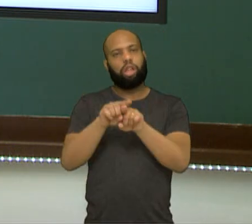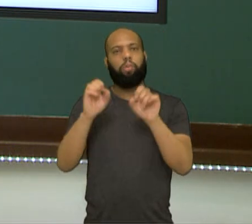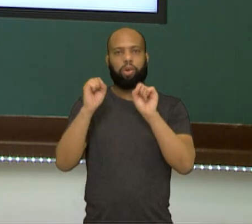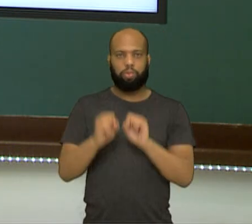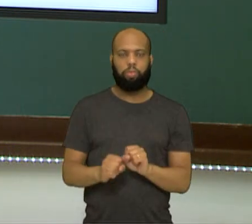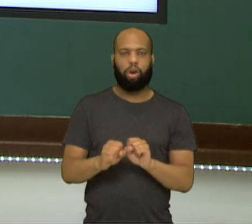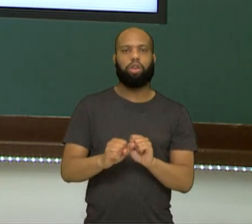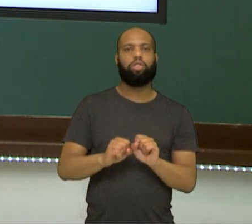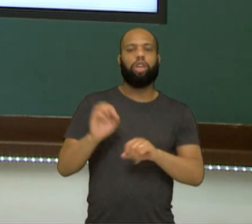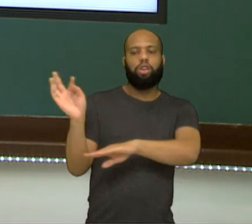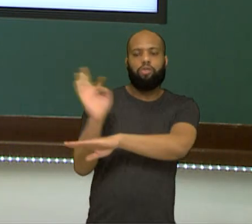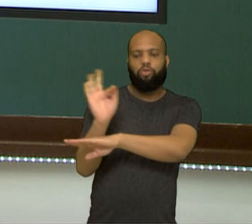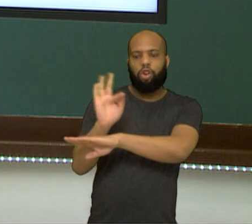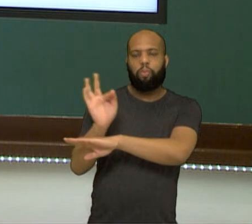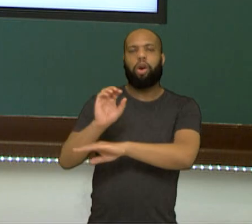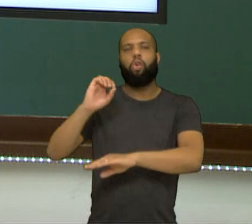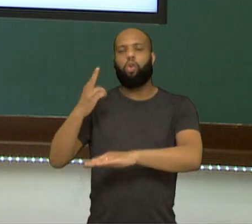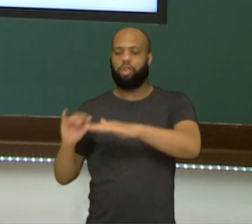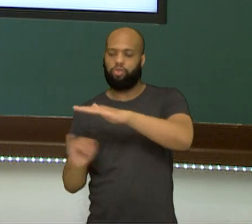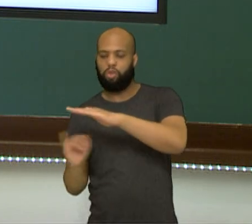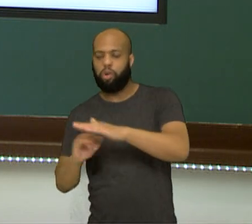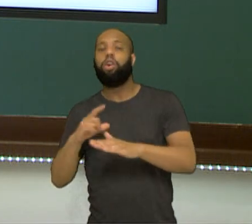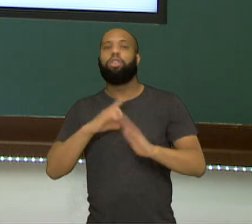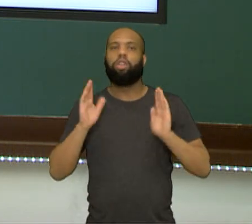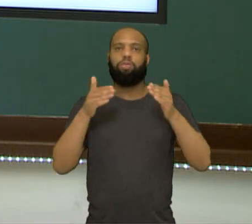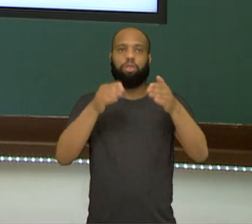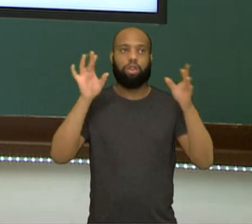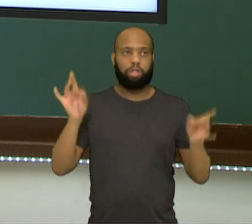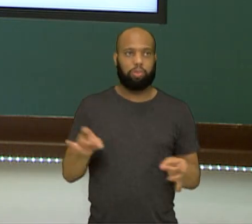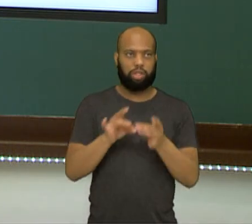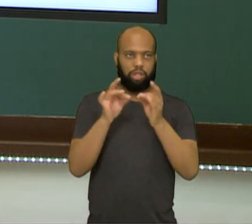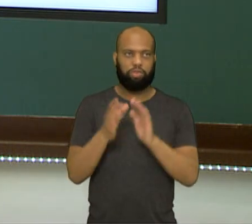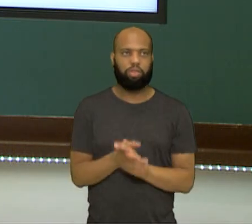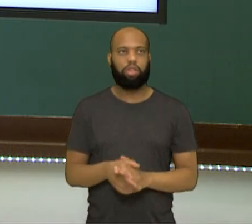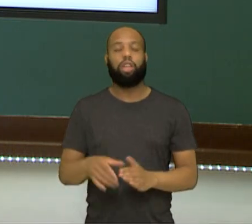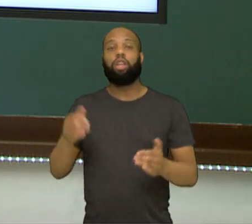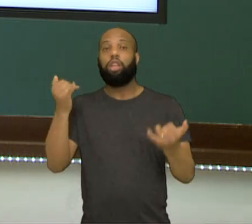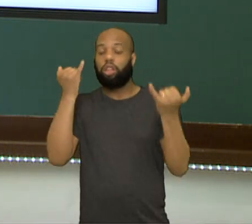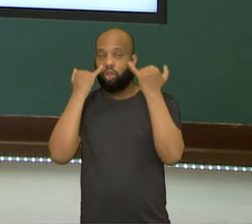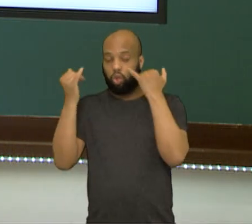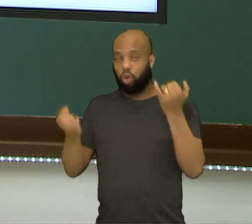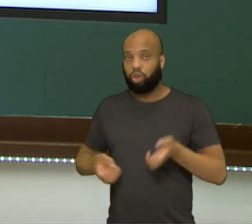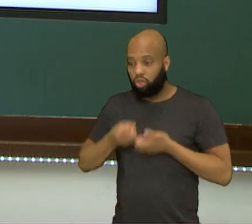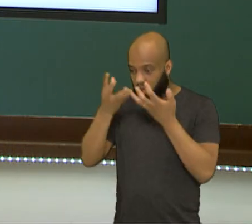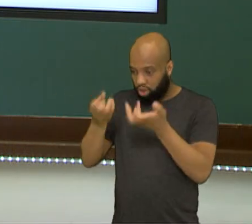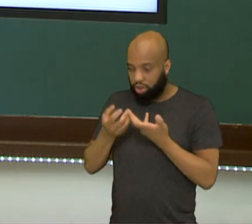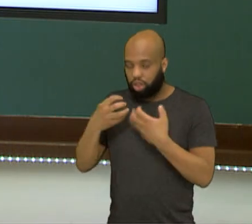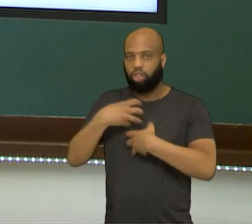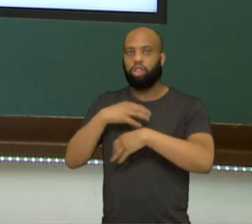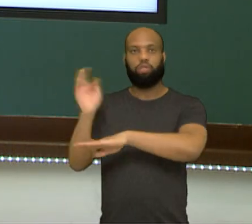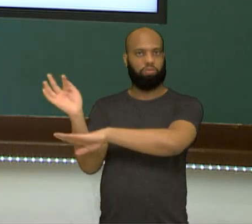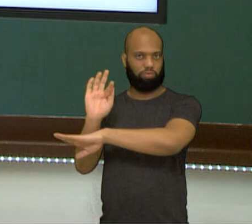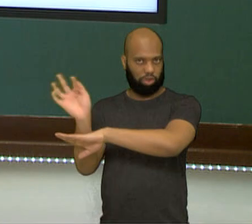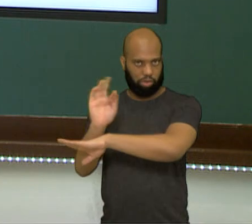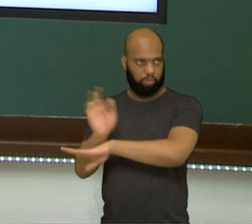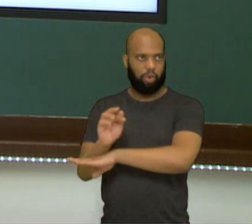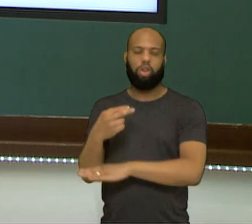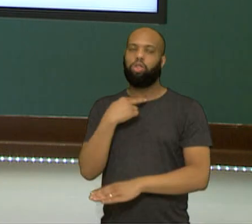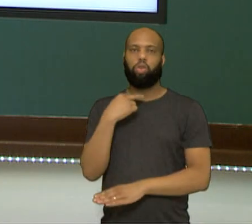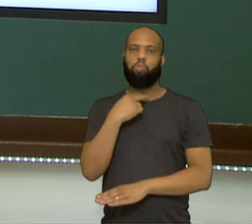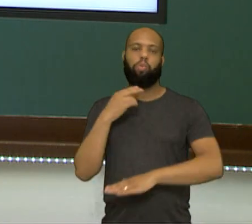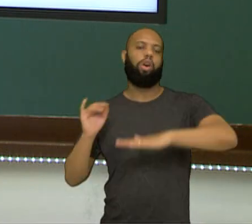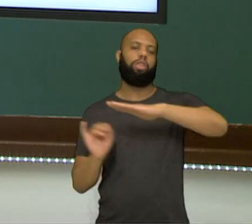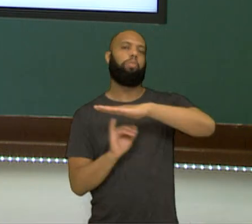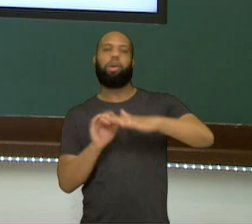é voltado a quem é um público leitor. A notícia, ela já é formal, você não vai